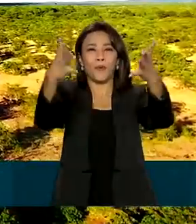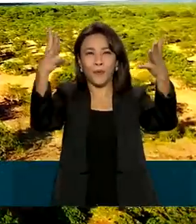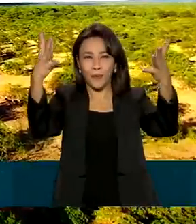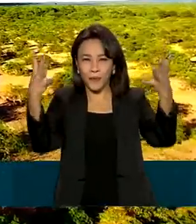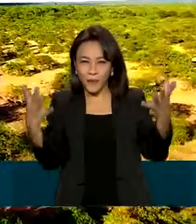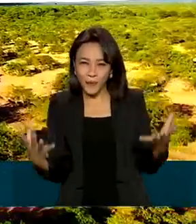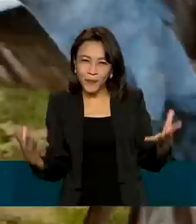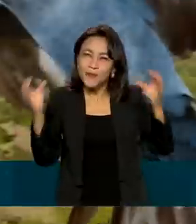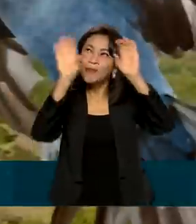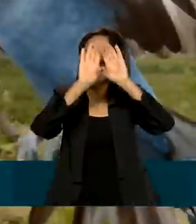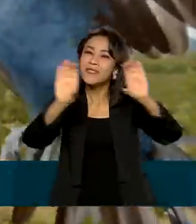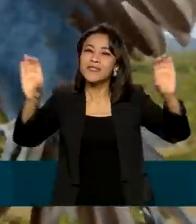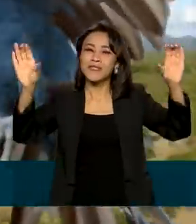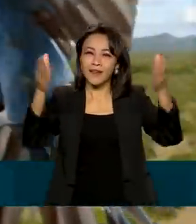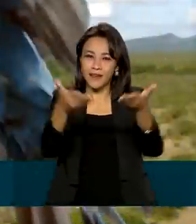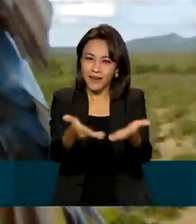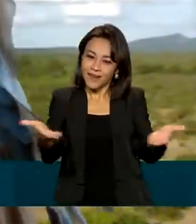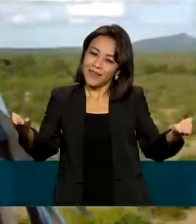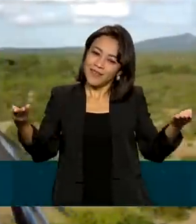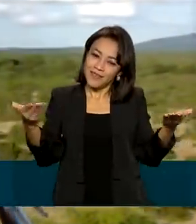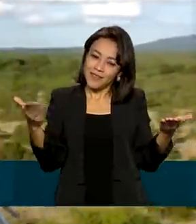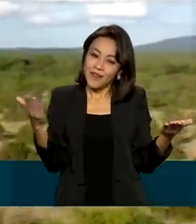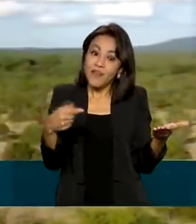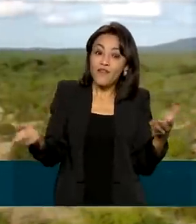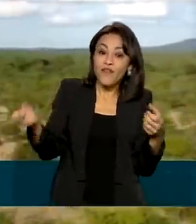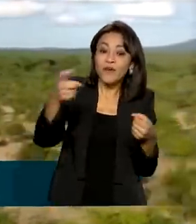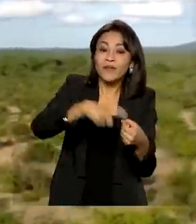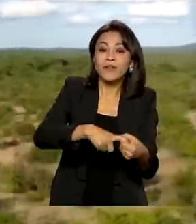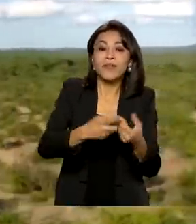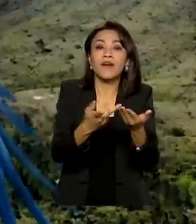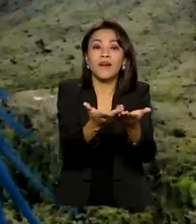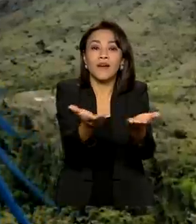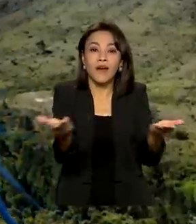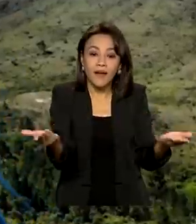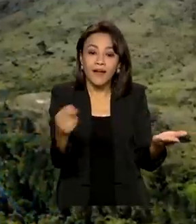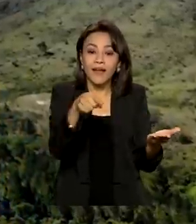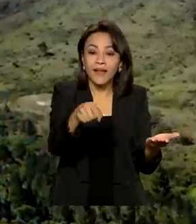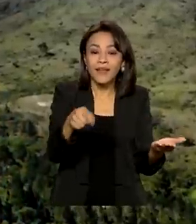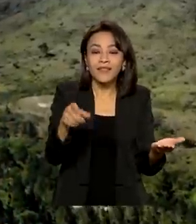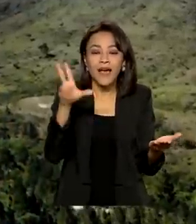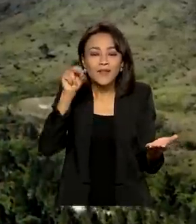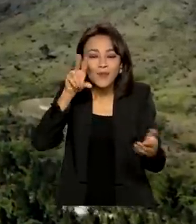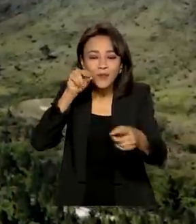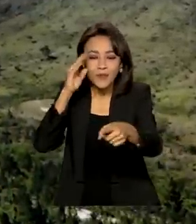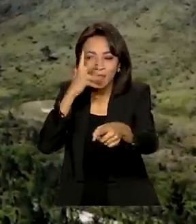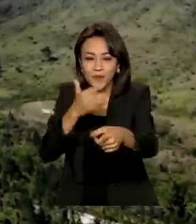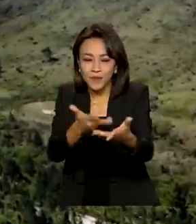céu da Caatinga. Enfim, voltar a ter mais esse tom de azul.